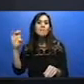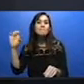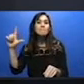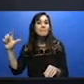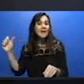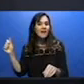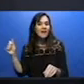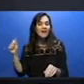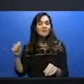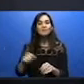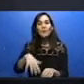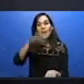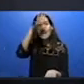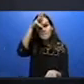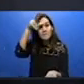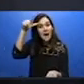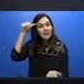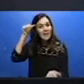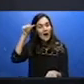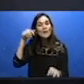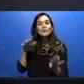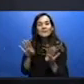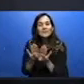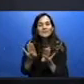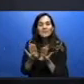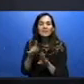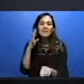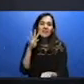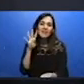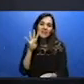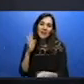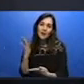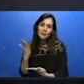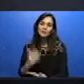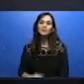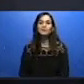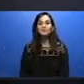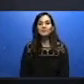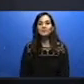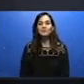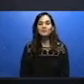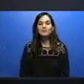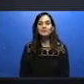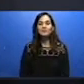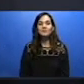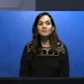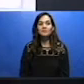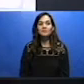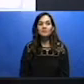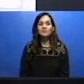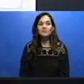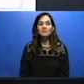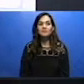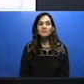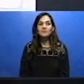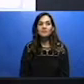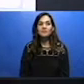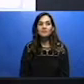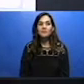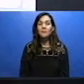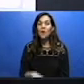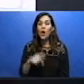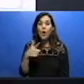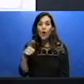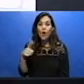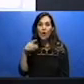Em Manaus, que nós temos aí tanto a parte da cidade quanto também da floresta, é muito visitada, tá? Olha,